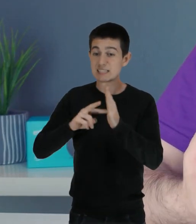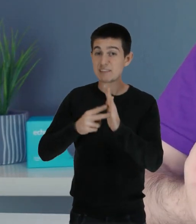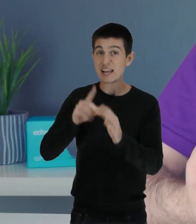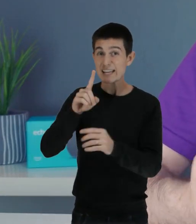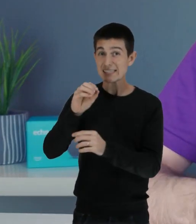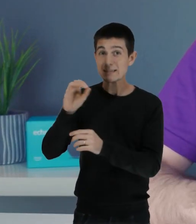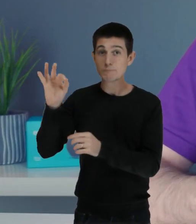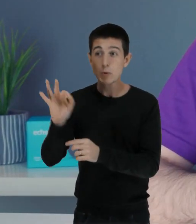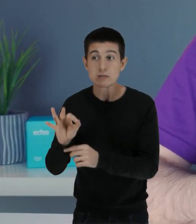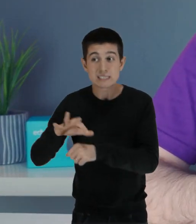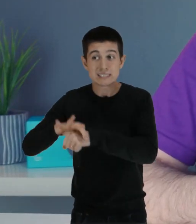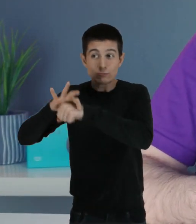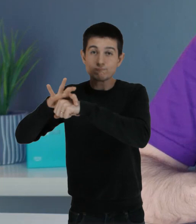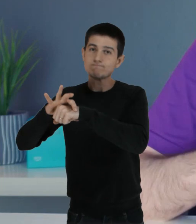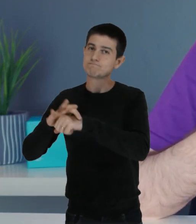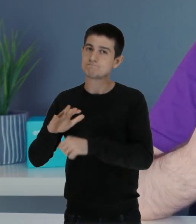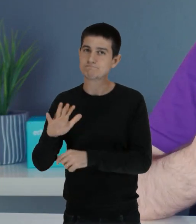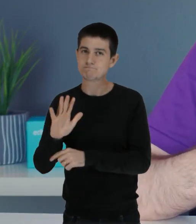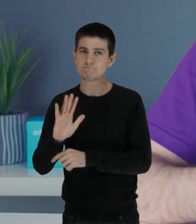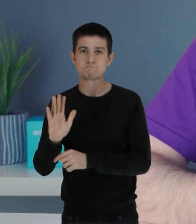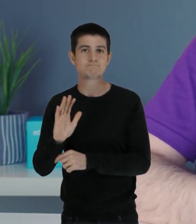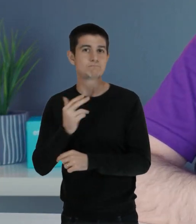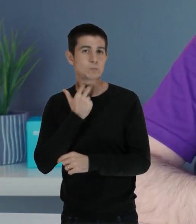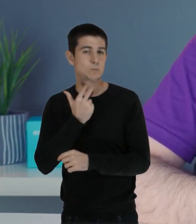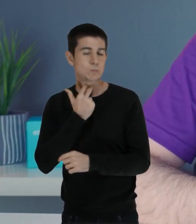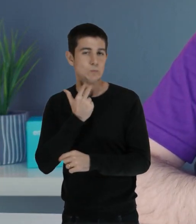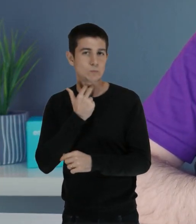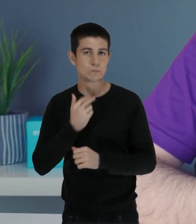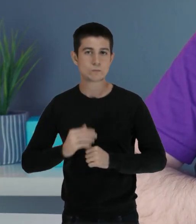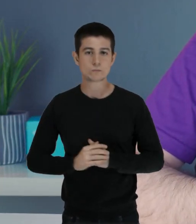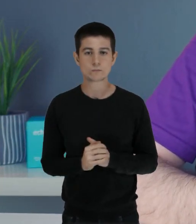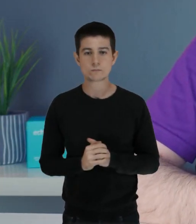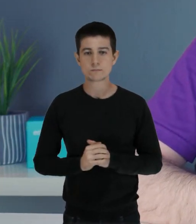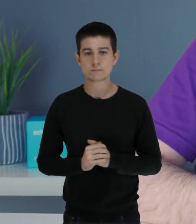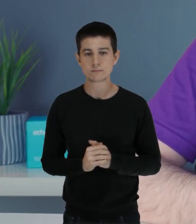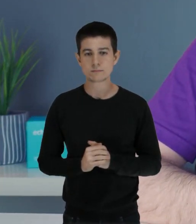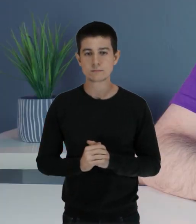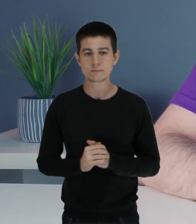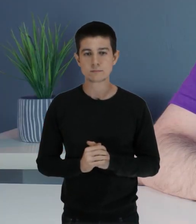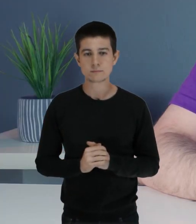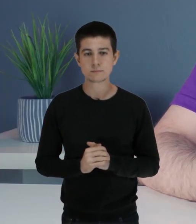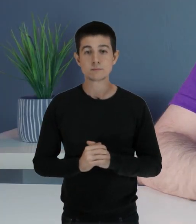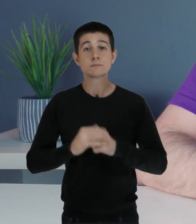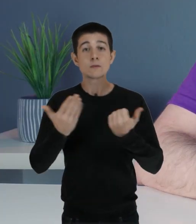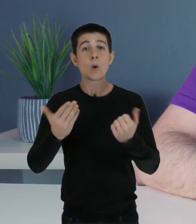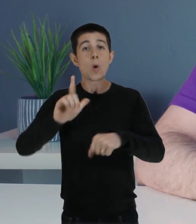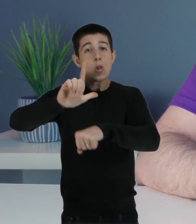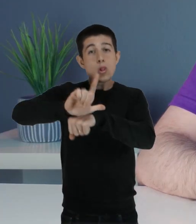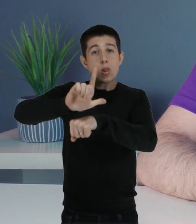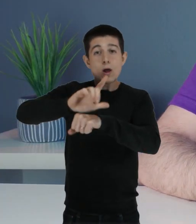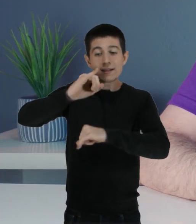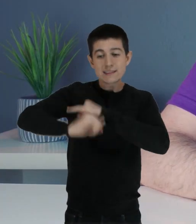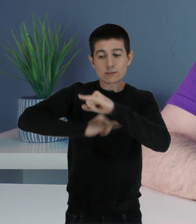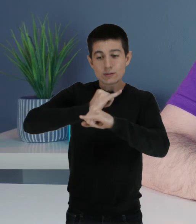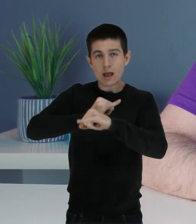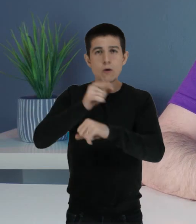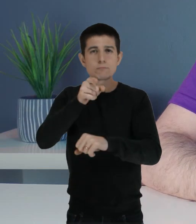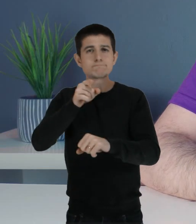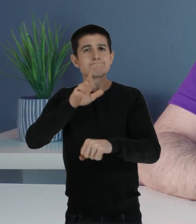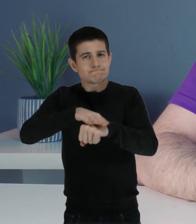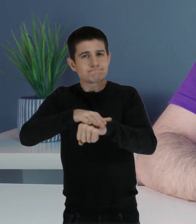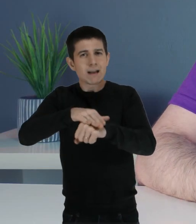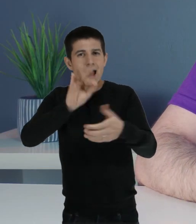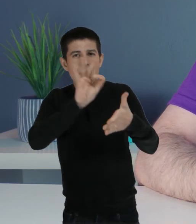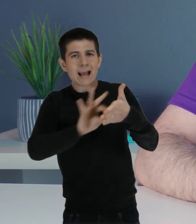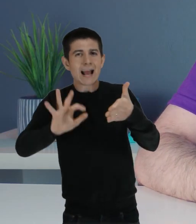de ser um bom indicador, esse não deve ser o único motivo para você confiar em um site. Durante o cadastro na loja virtual,